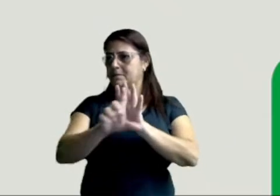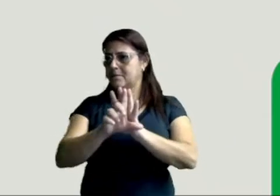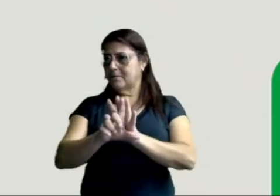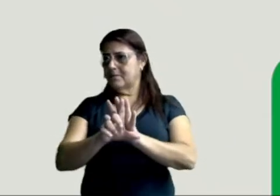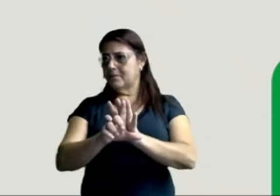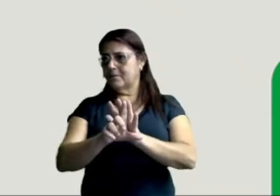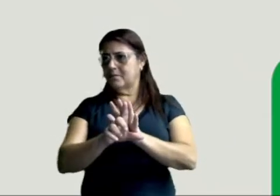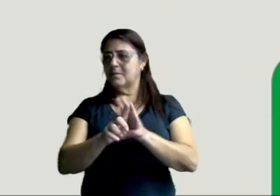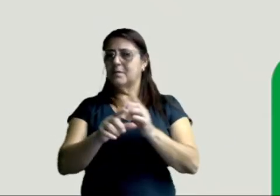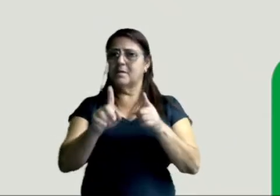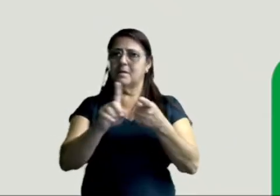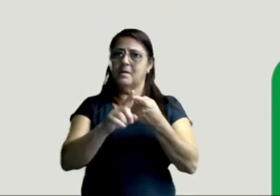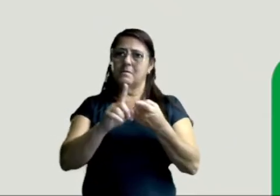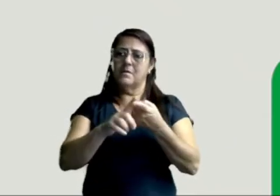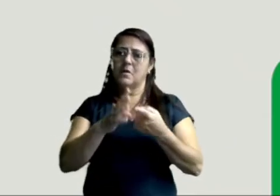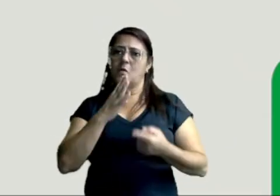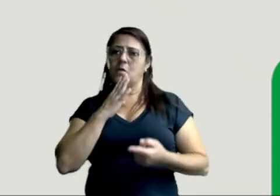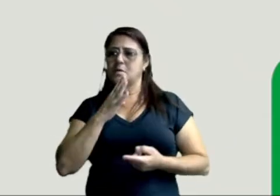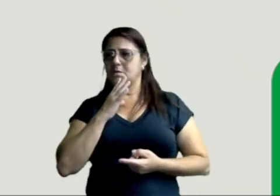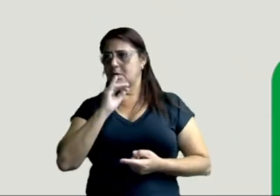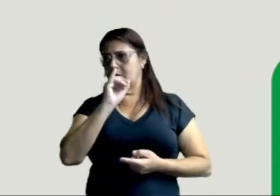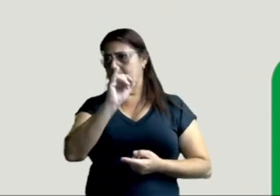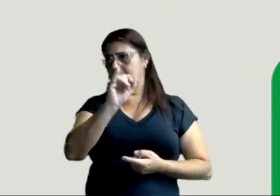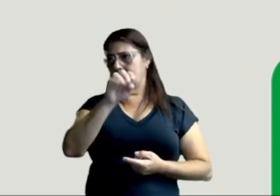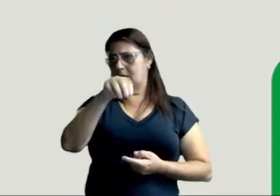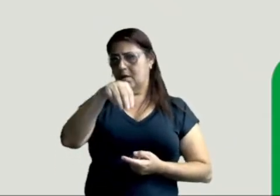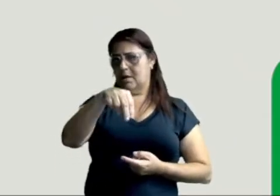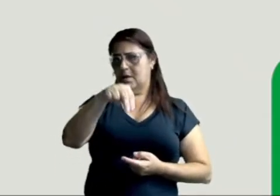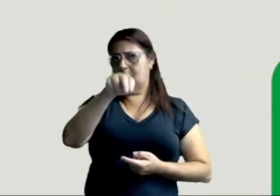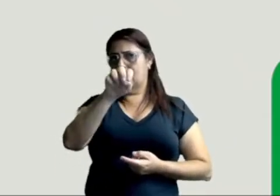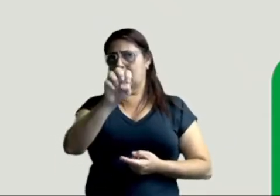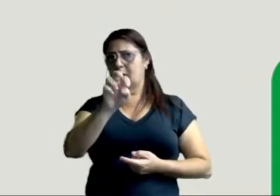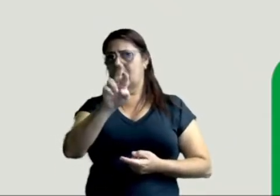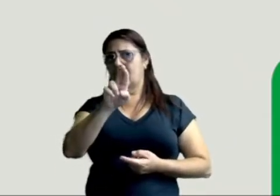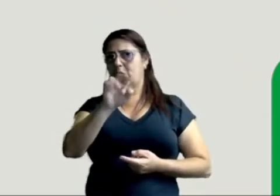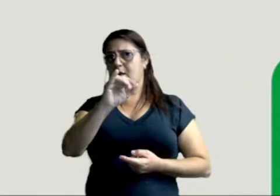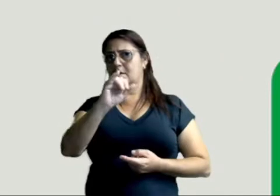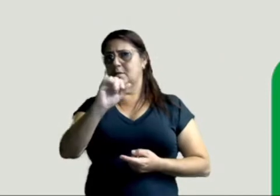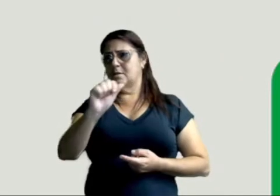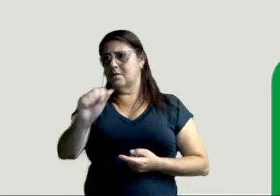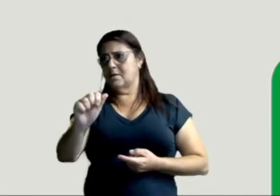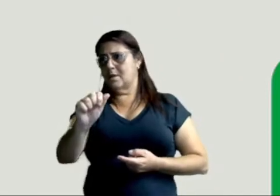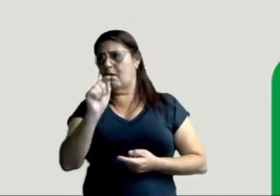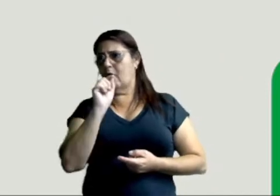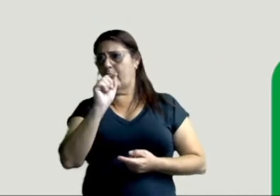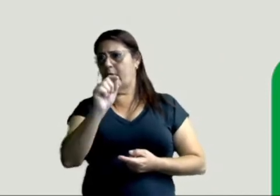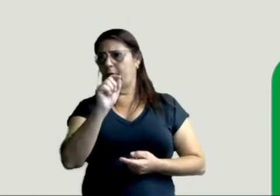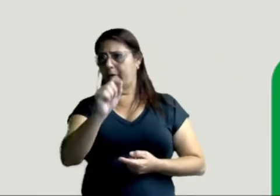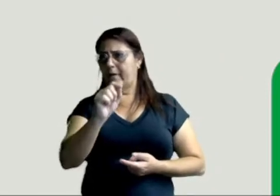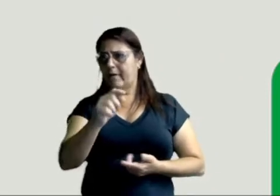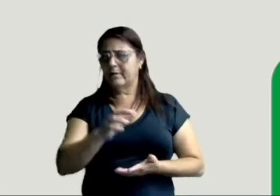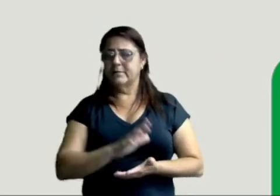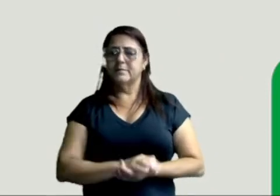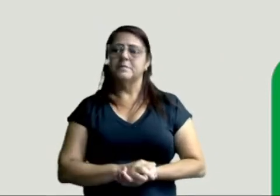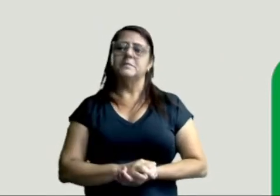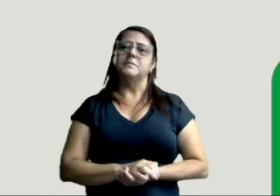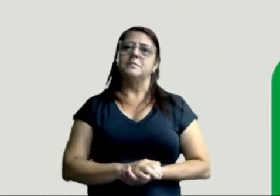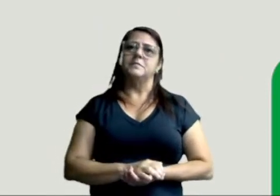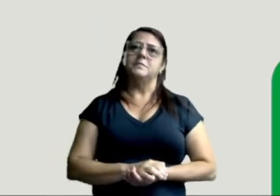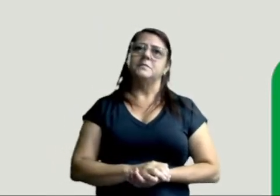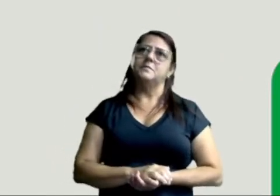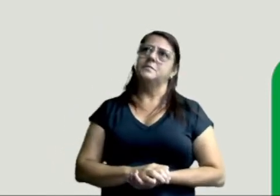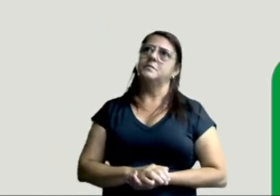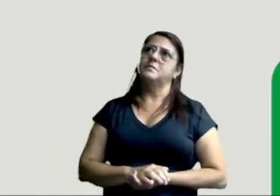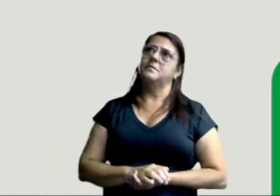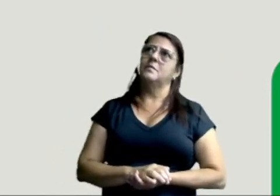de lei da inércia. Eita, professor, que danada é a lei da inércia. Olha, lei da inércia diz o seguinte,